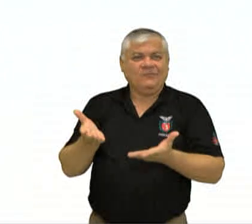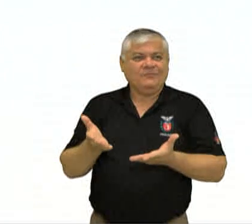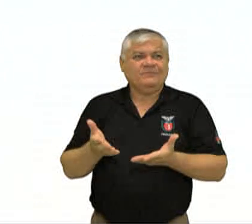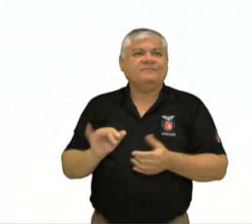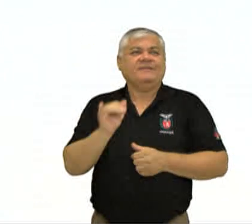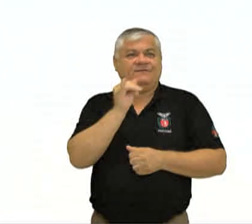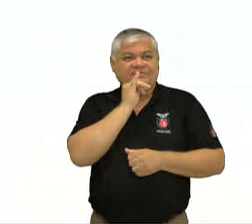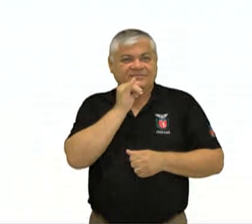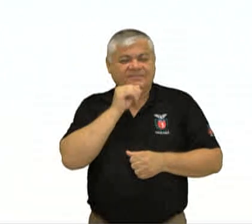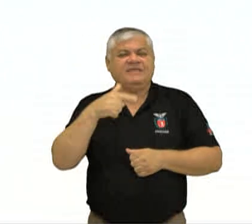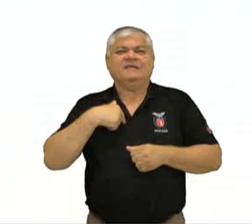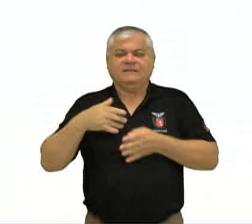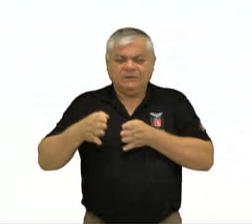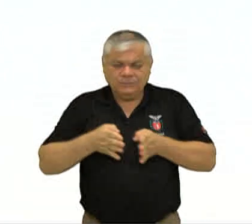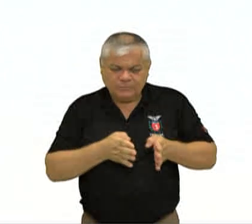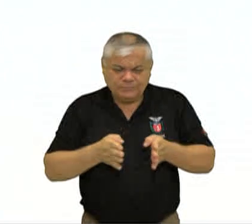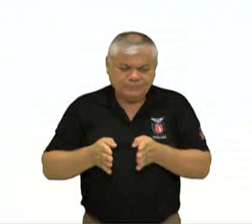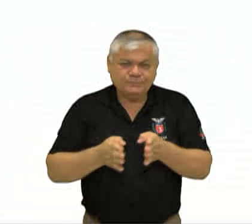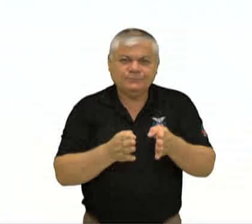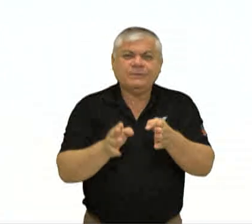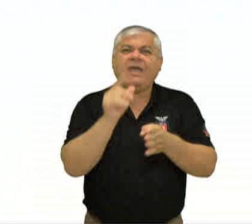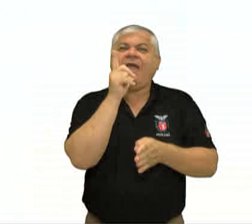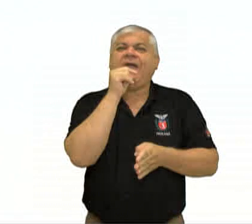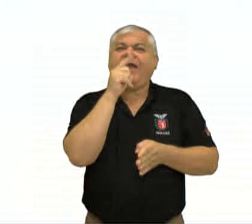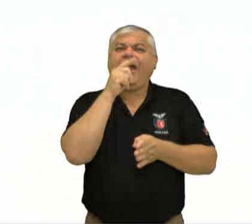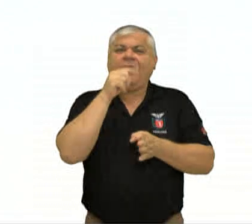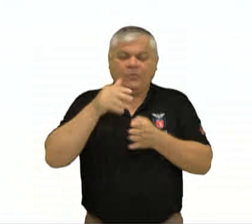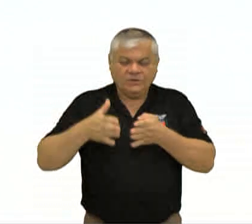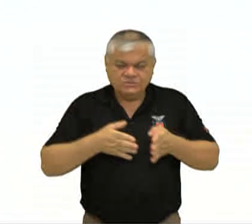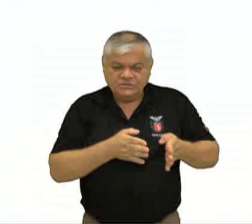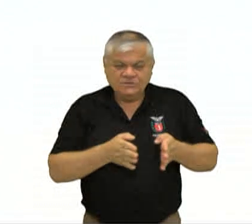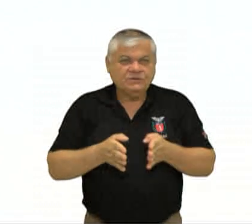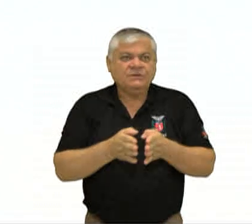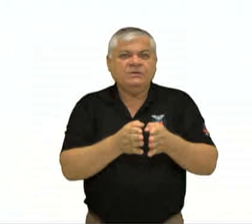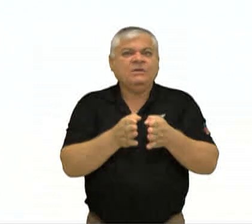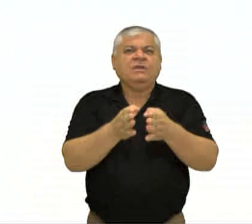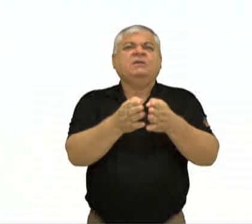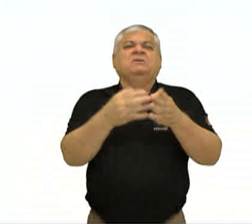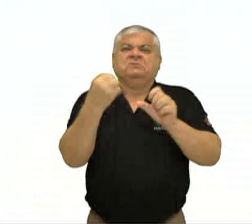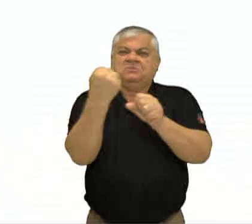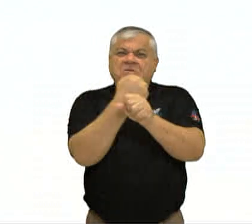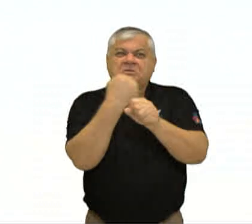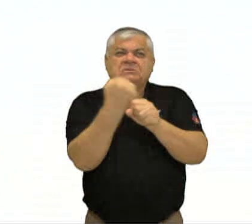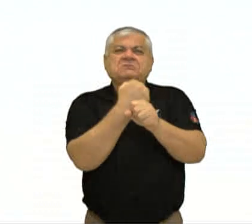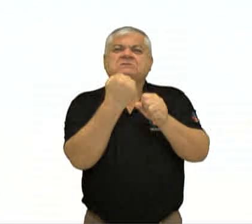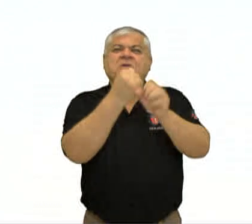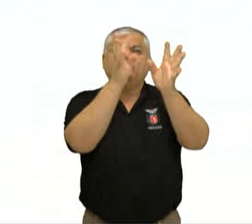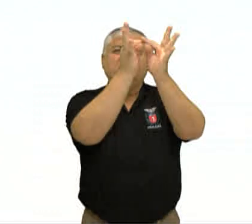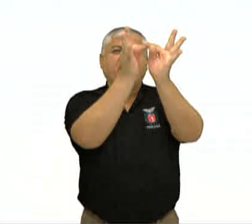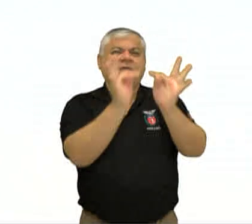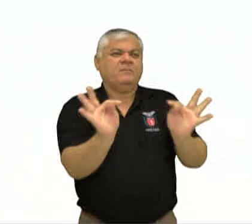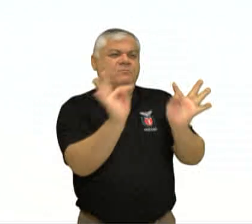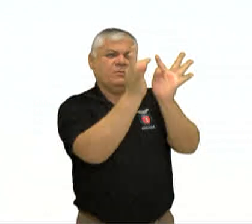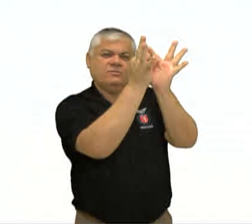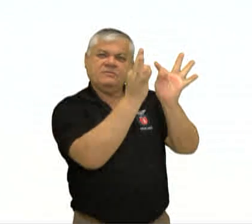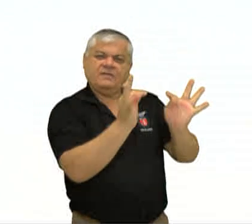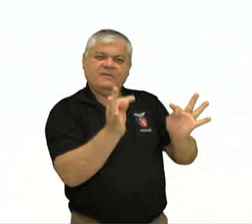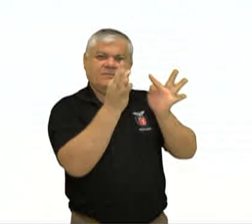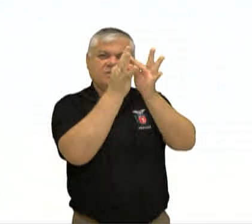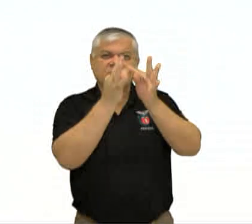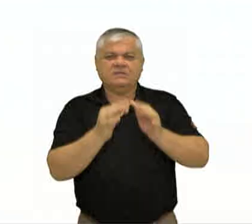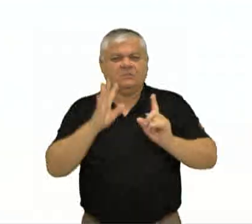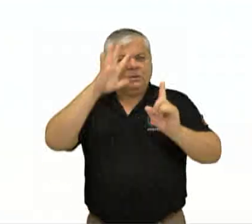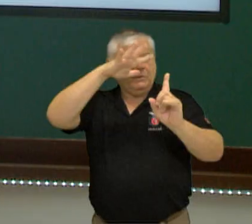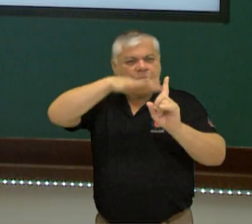ter sistemas de irrigação aqui em Tenochtitlan, né? A construção de templos que eram utilizados para os